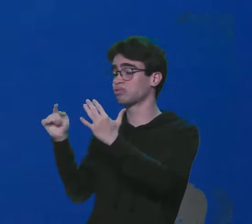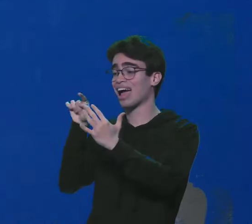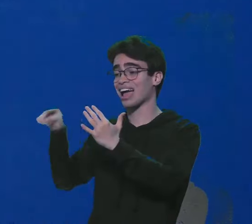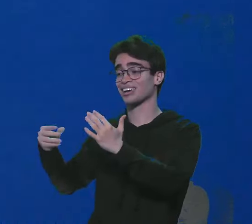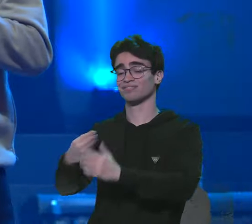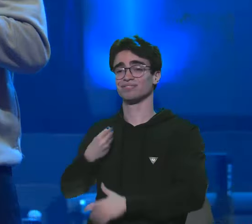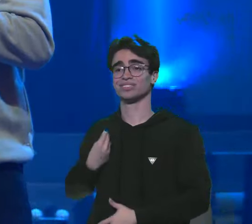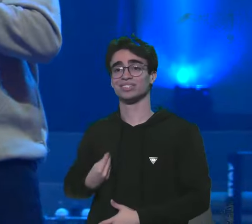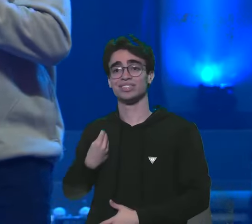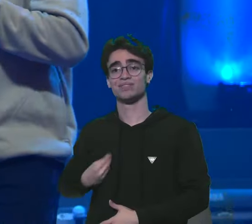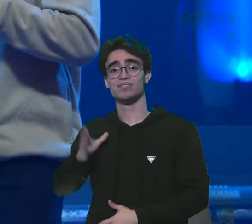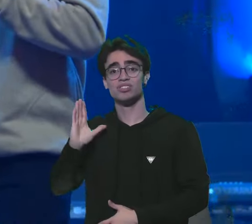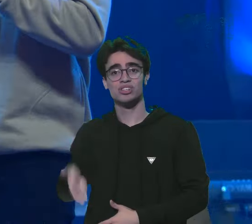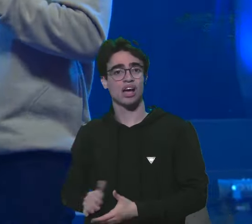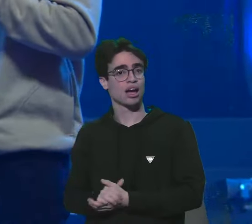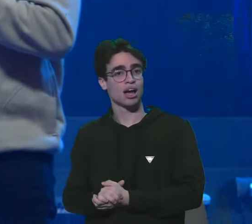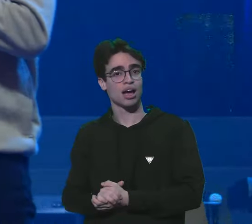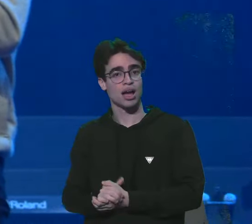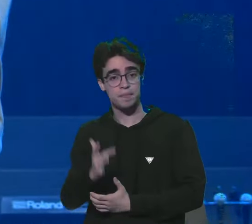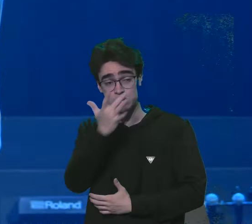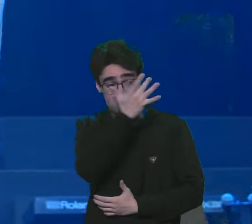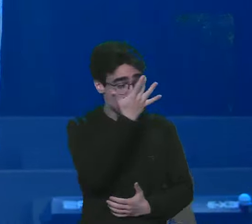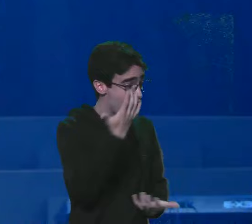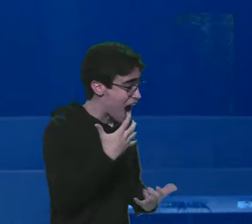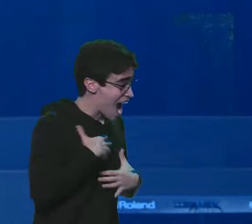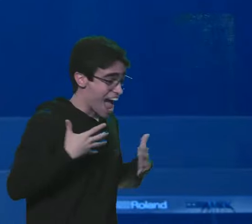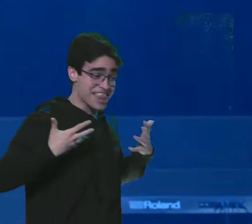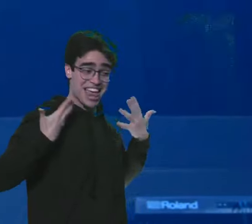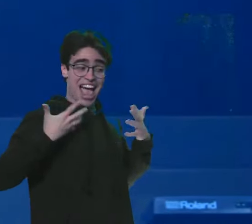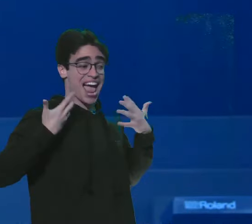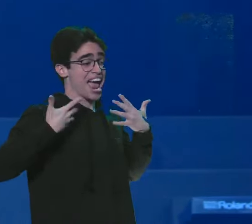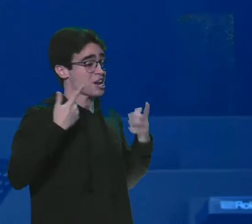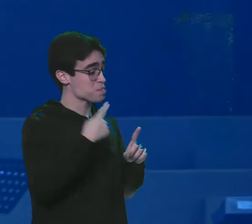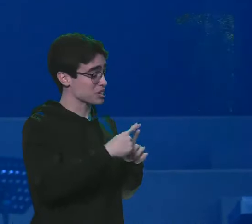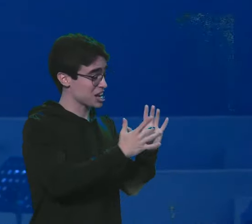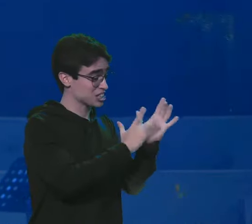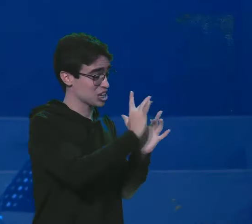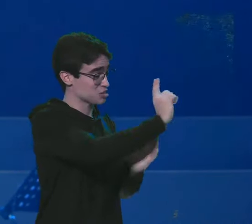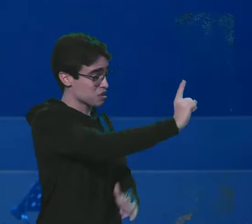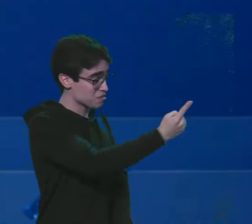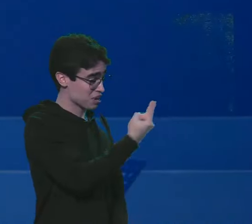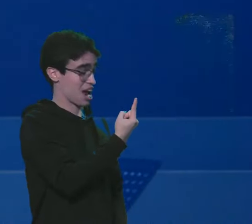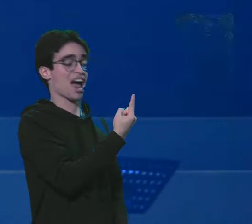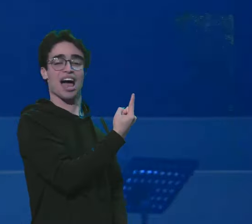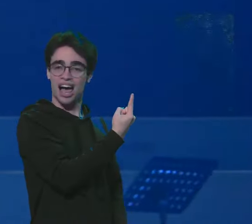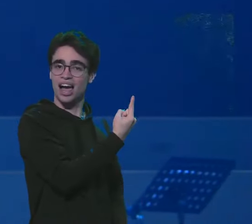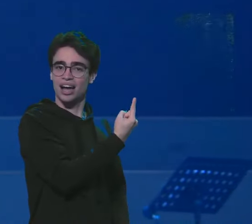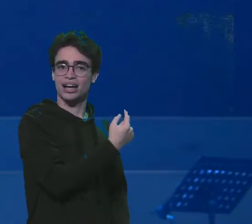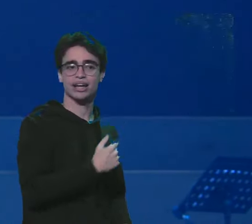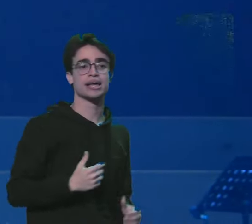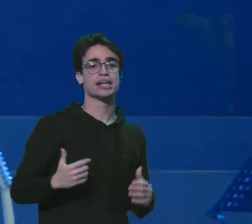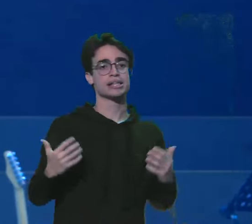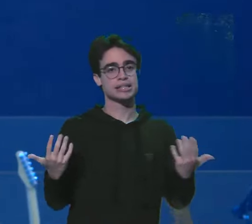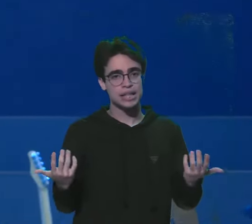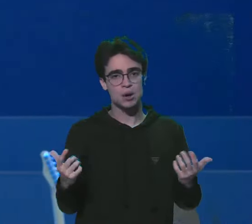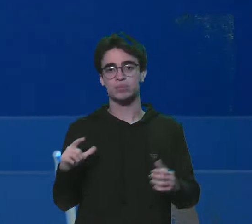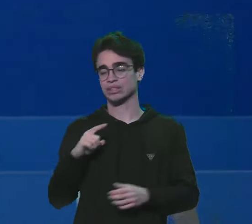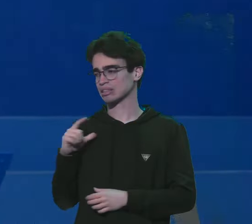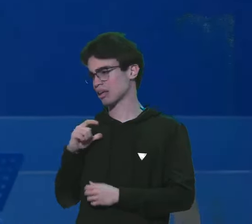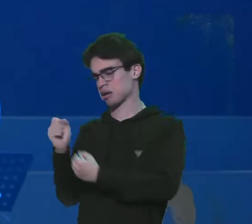As pessoas estavam alegres de receber Jesus na cidade delas. E aí a Bíblia diz que no meio da